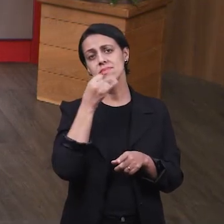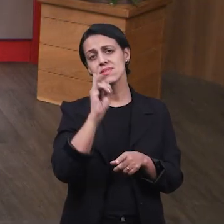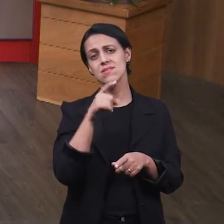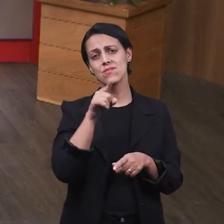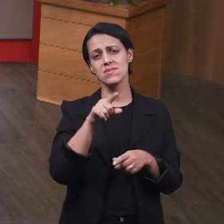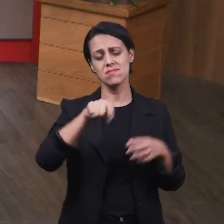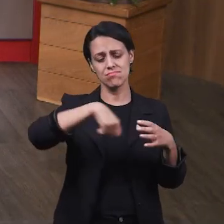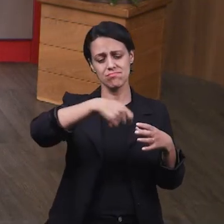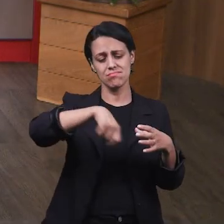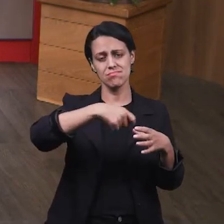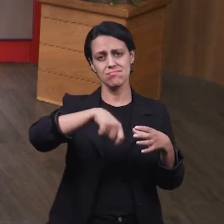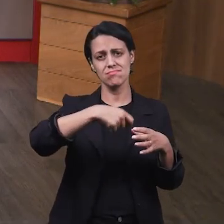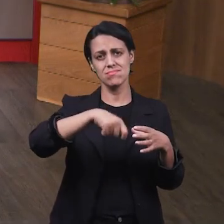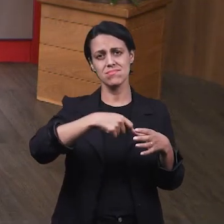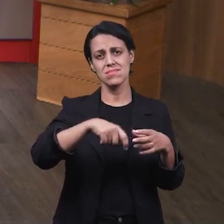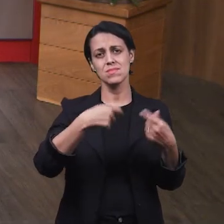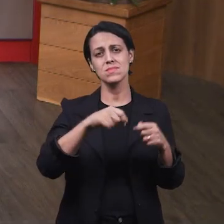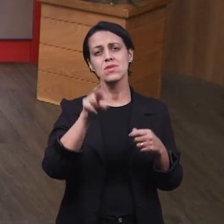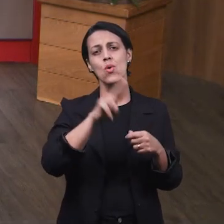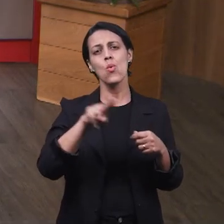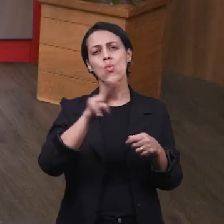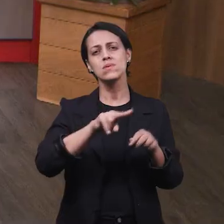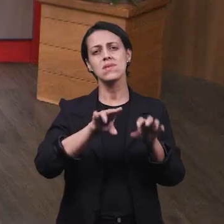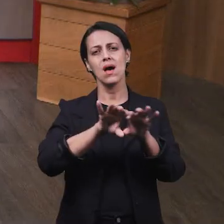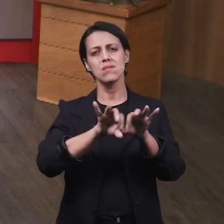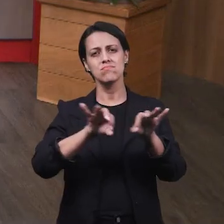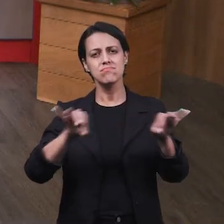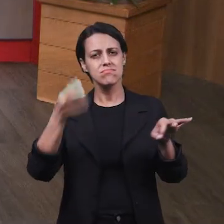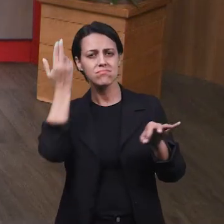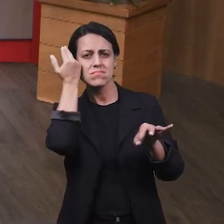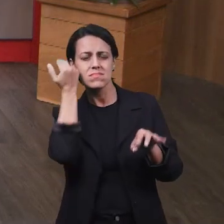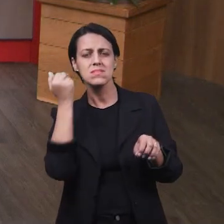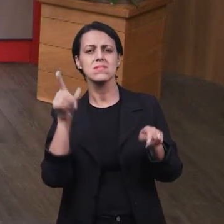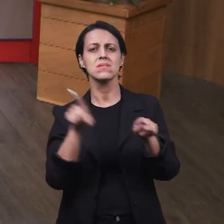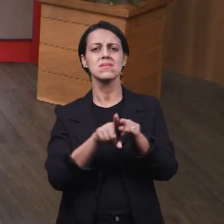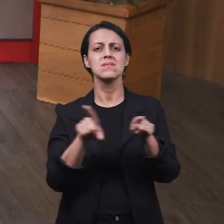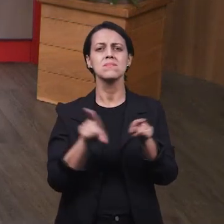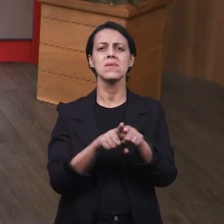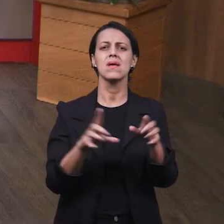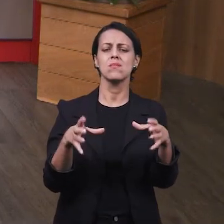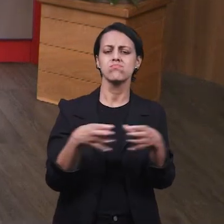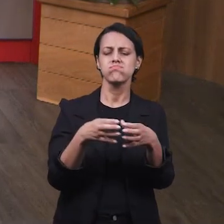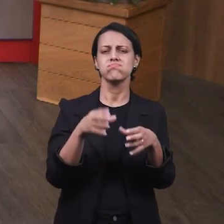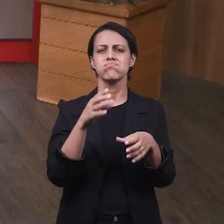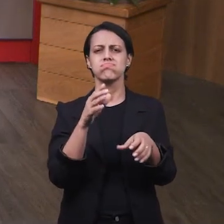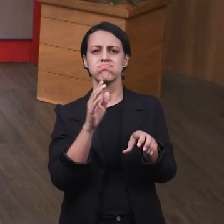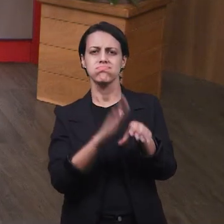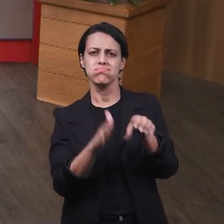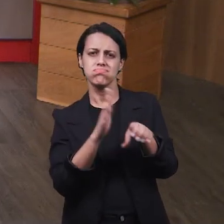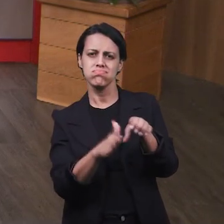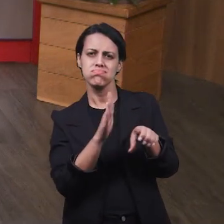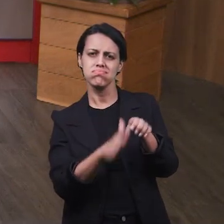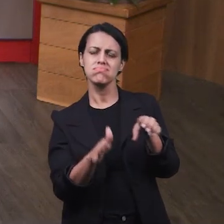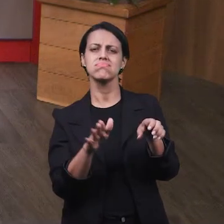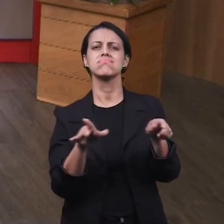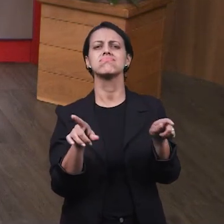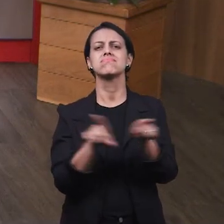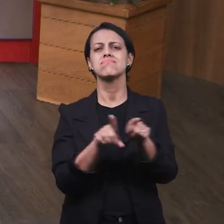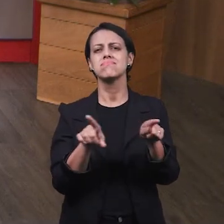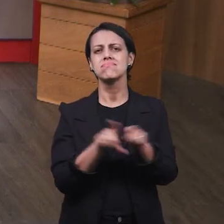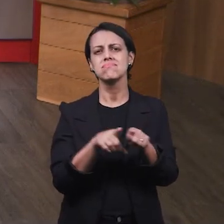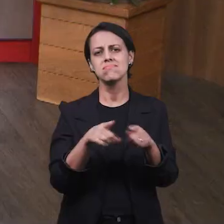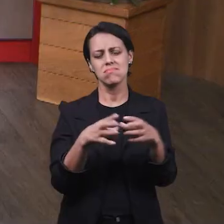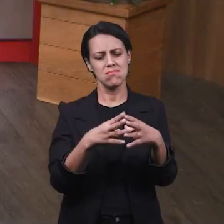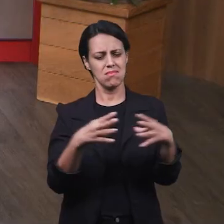com legumes que estiverem passando do ponto. Cenoura, beterraba, mandioquinha, mandioca e chuchu que estiverem